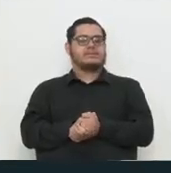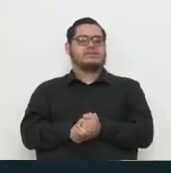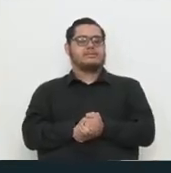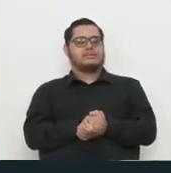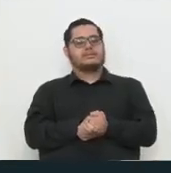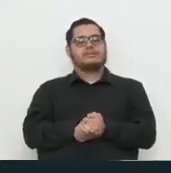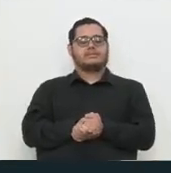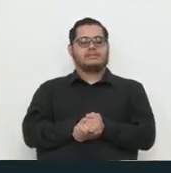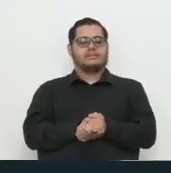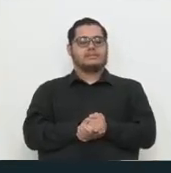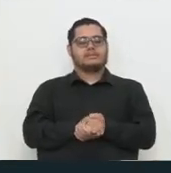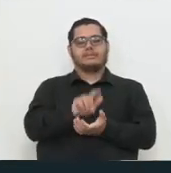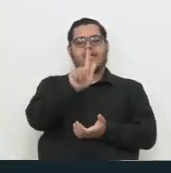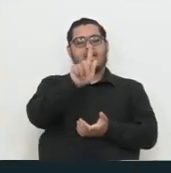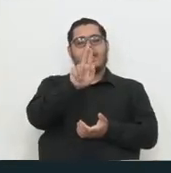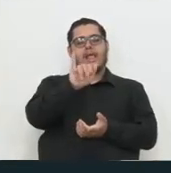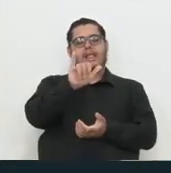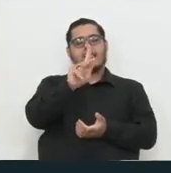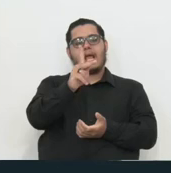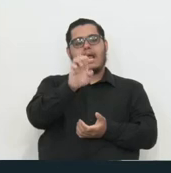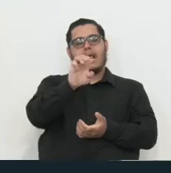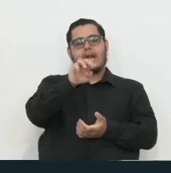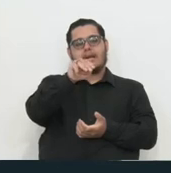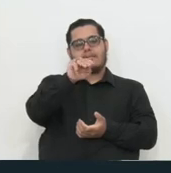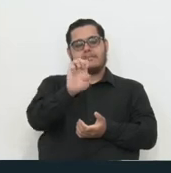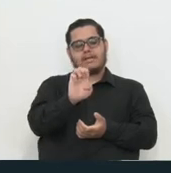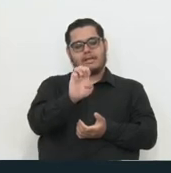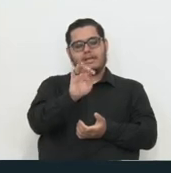Guilherme Teixeira Cavalcante